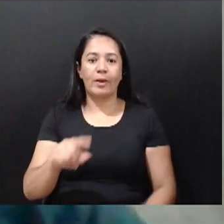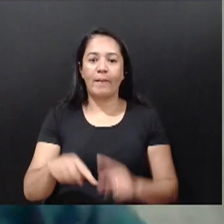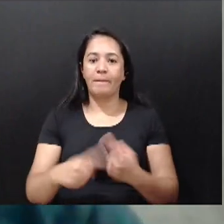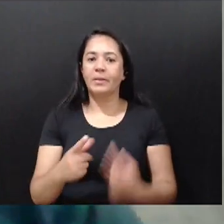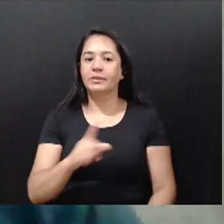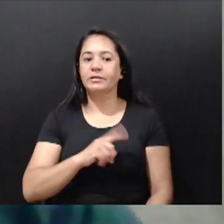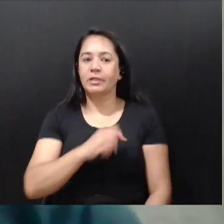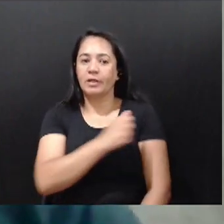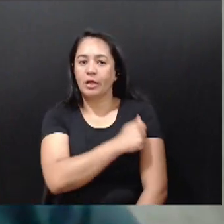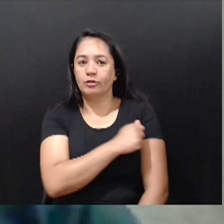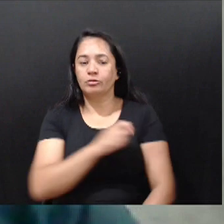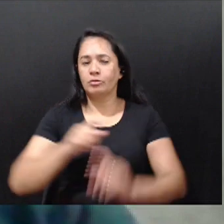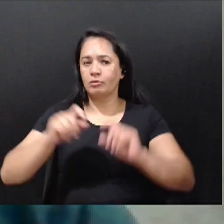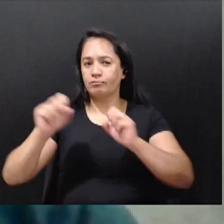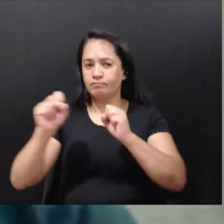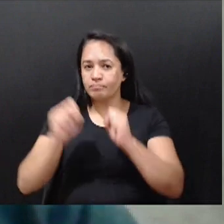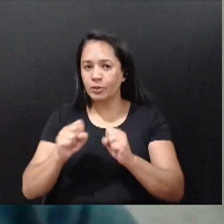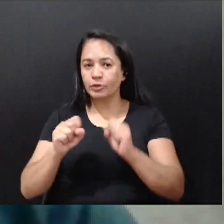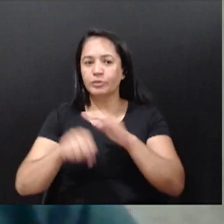isso, e nós